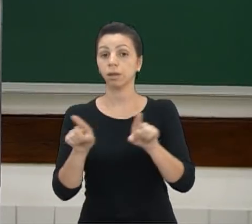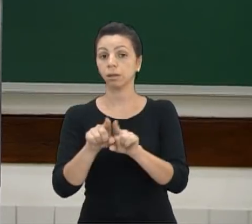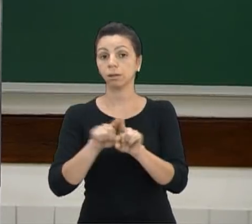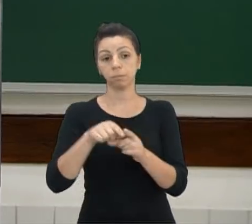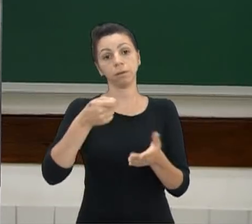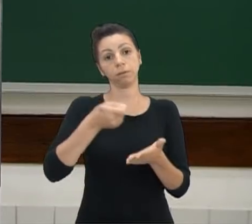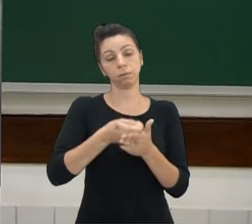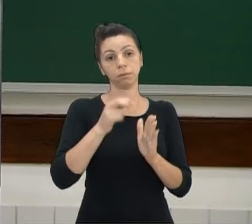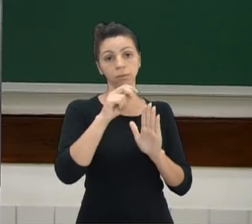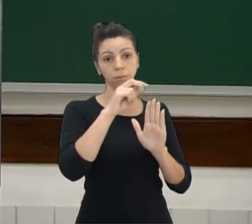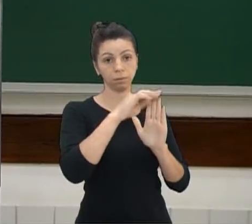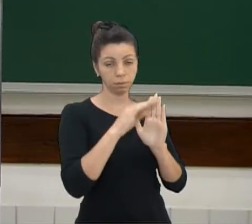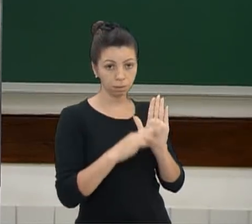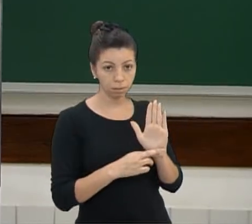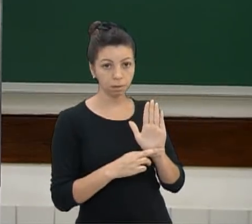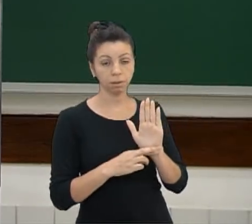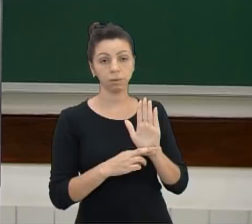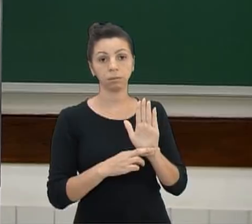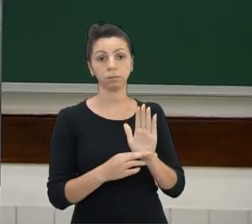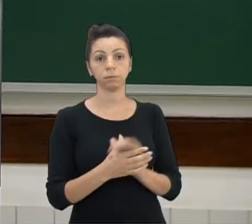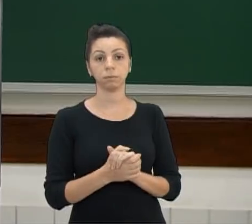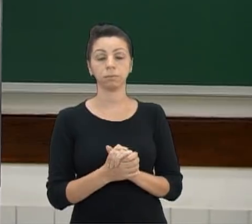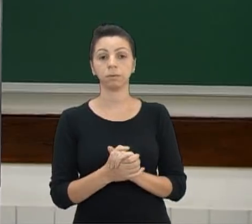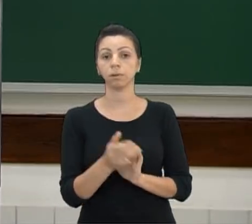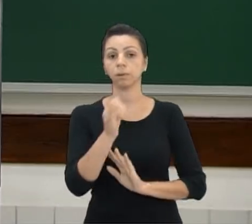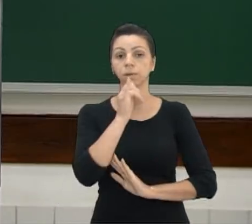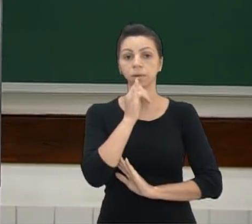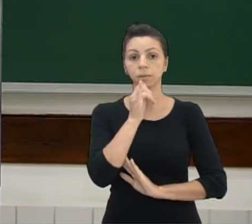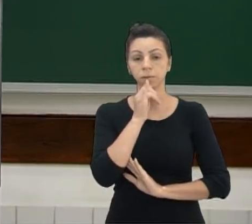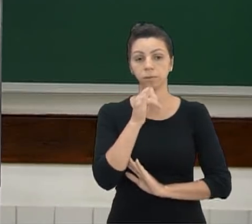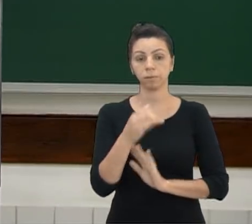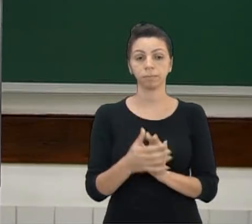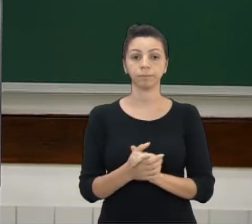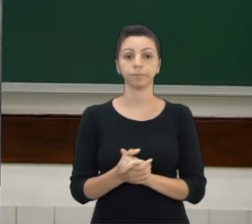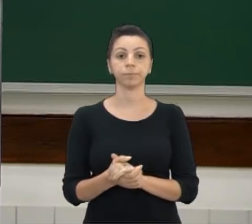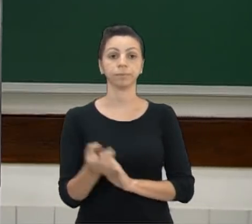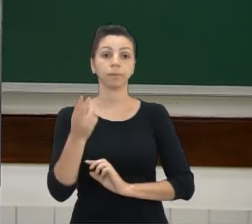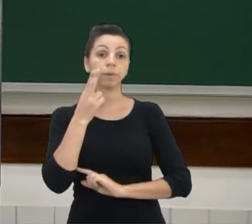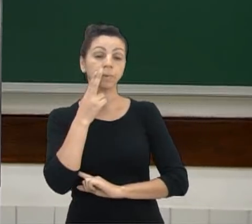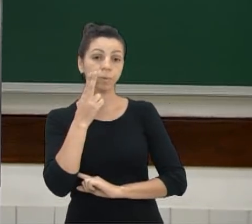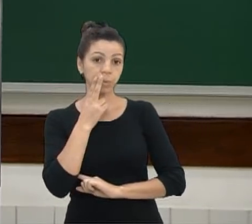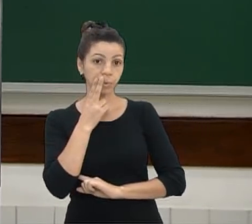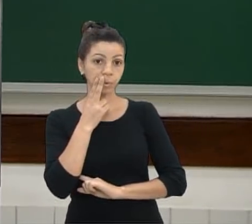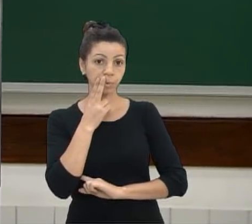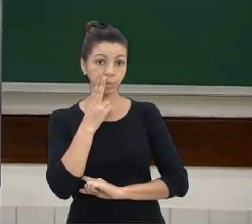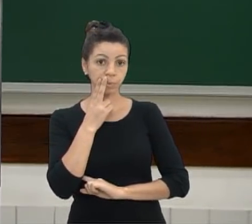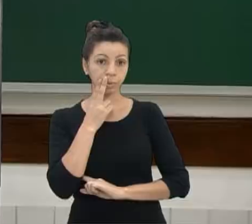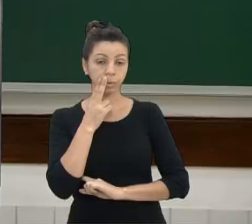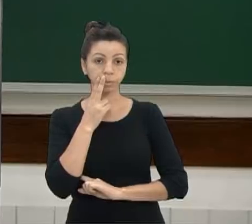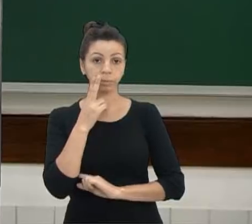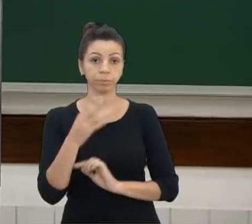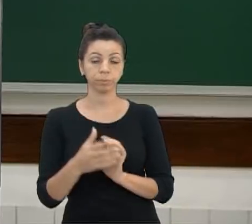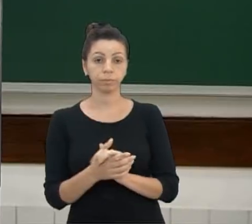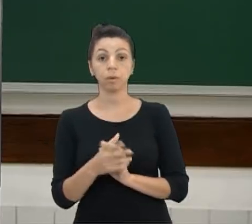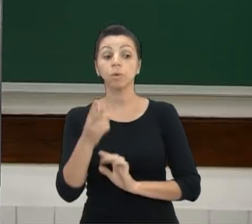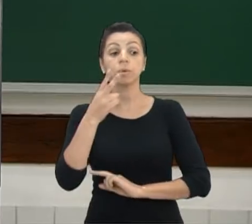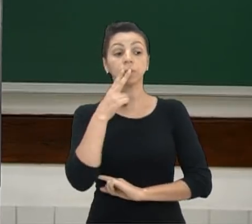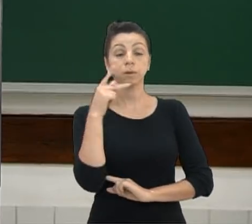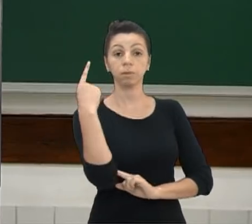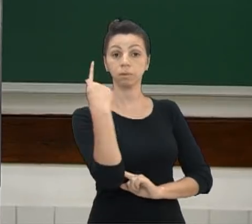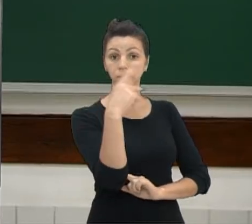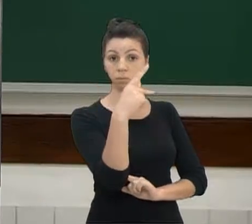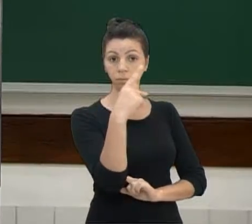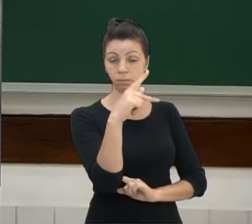restrições para alguns produtos. Ao exemplo do cigarro. O cigarro no Paraguai ele